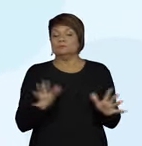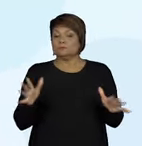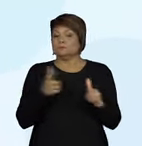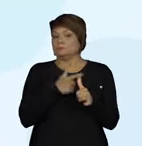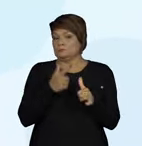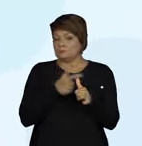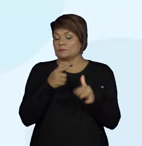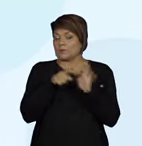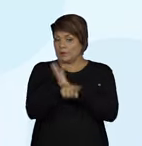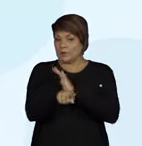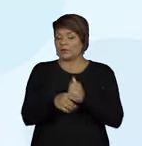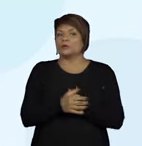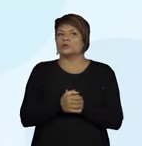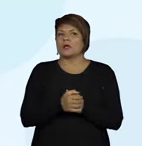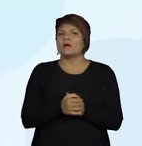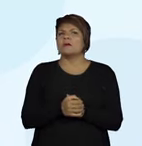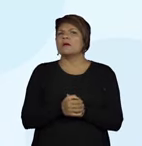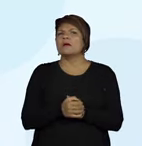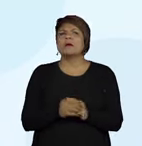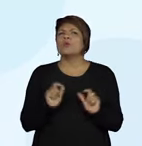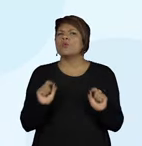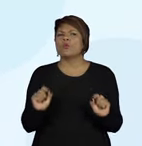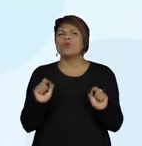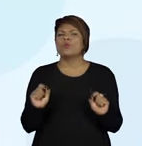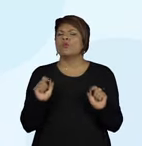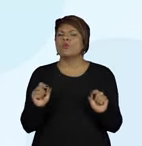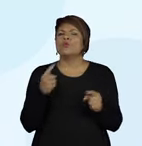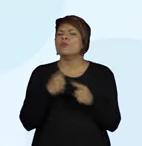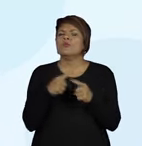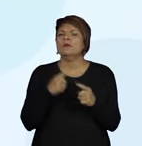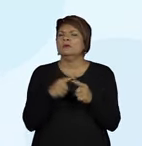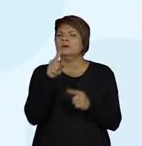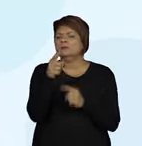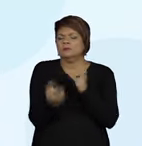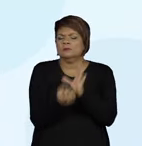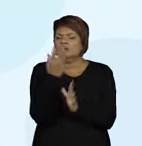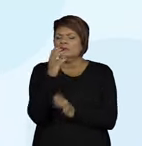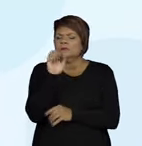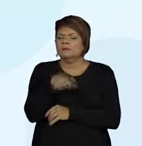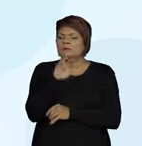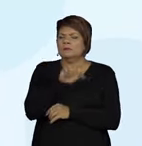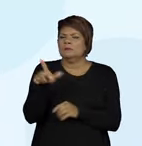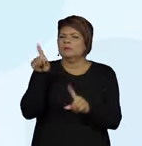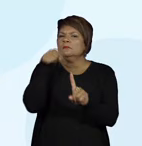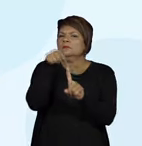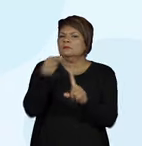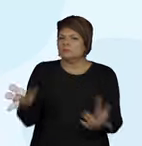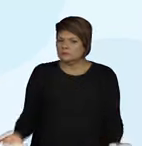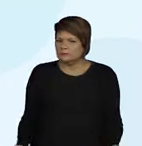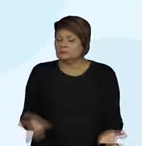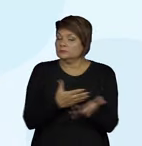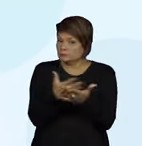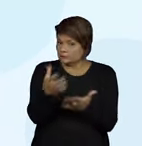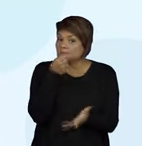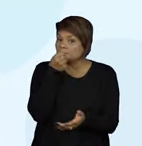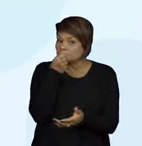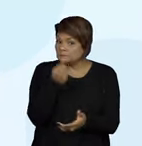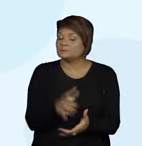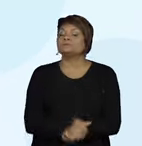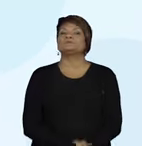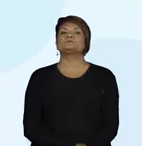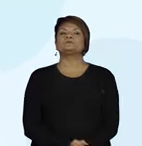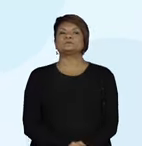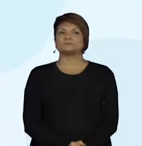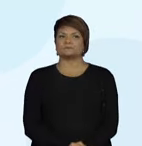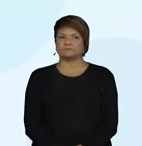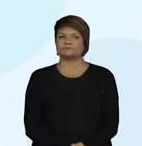pergunta. Qual era o intuito de vocês ao criar o canal? Então começou a entrevista, hein, professora? Primeira pergunta.